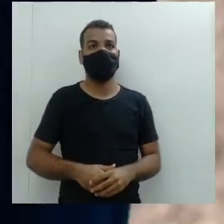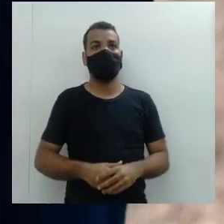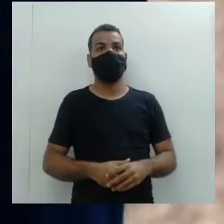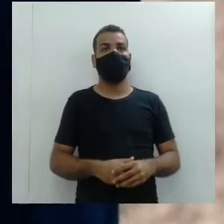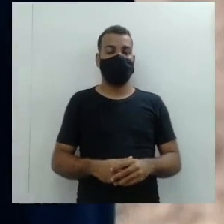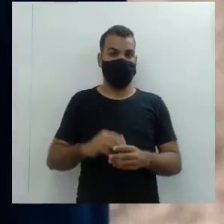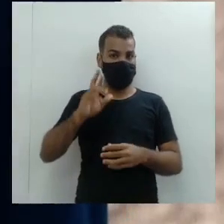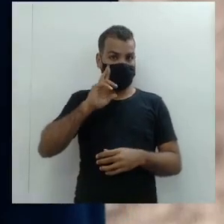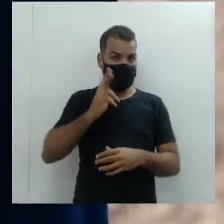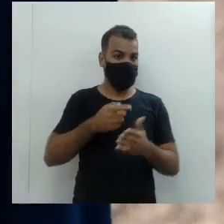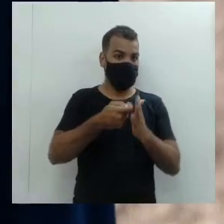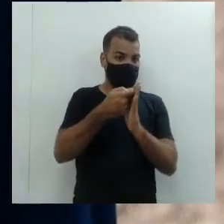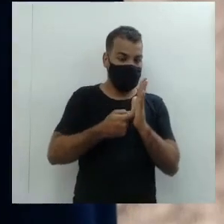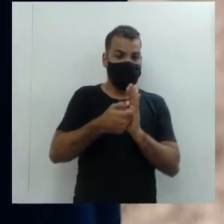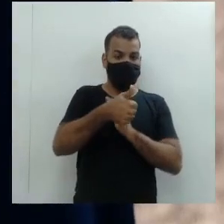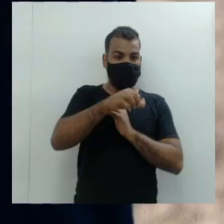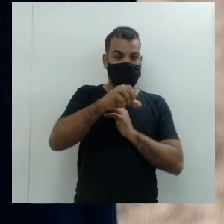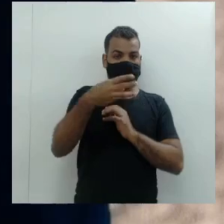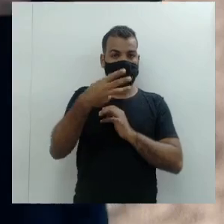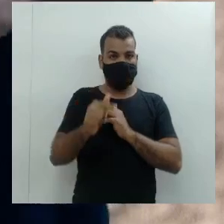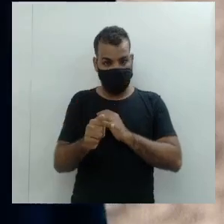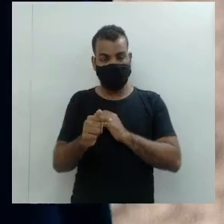né, de 1937 a